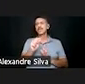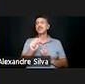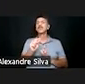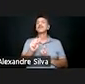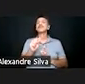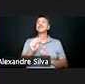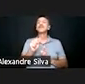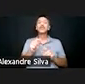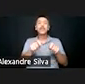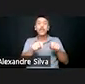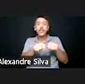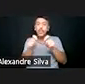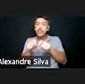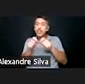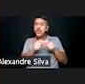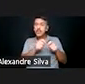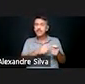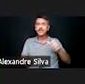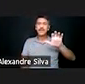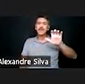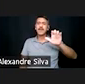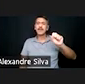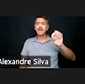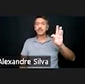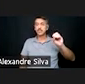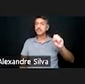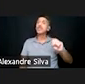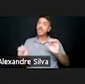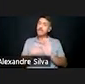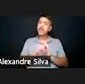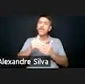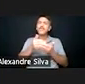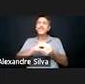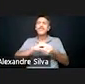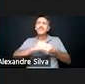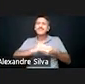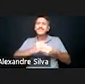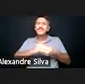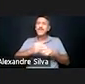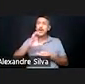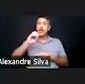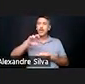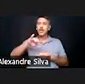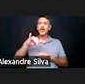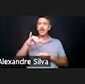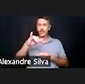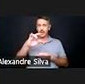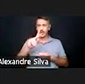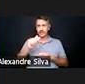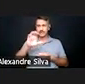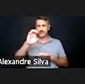por fragmentos, por clastos de conchas. Então, a própria rocha, a estrutura da rocha como